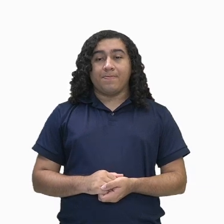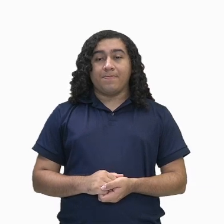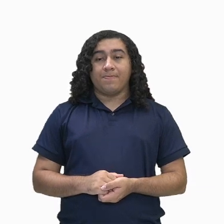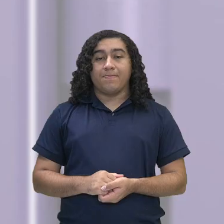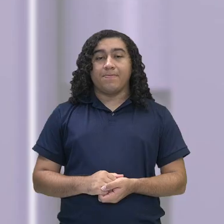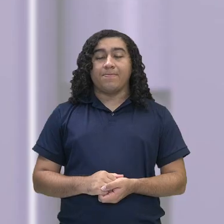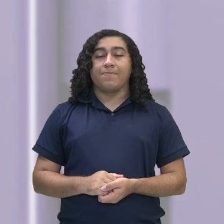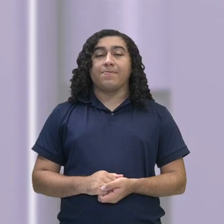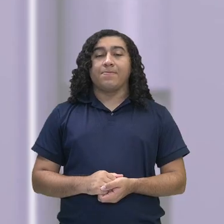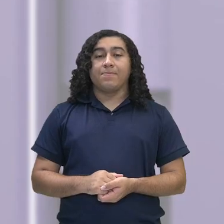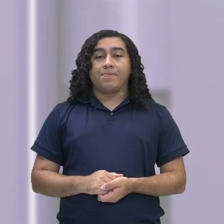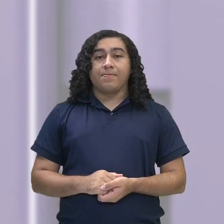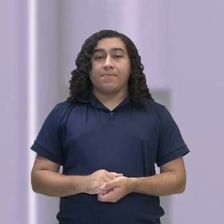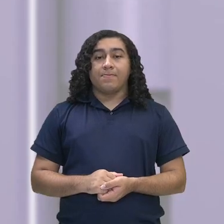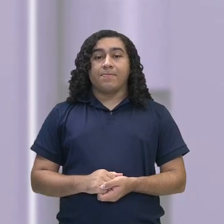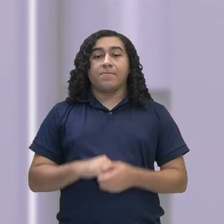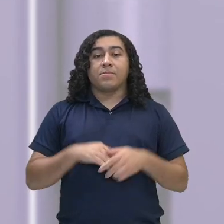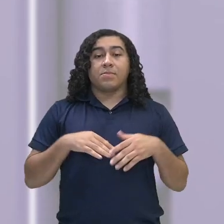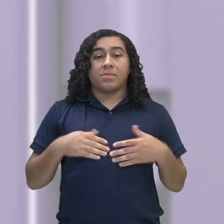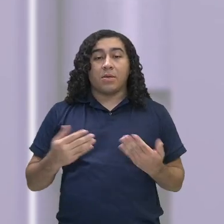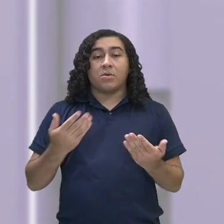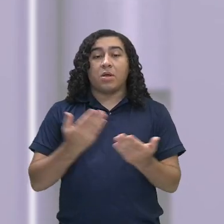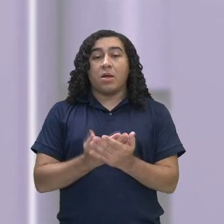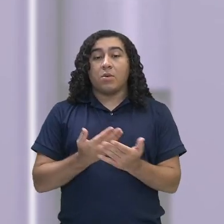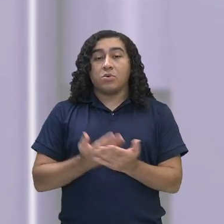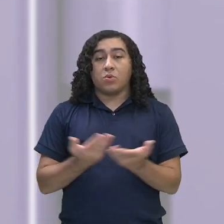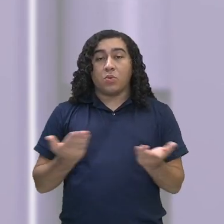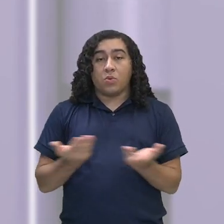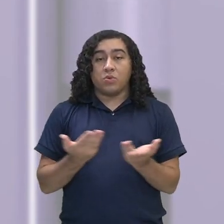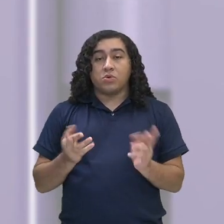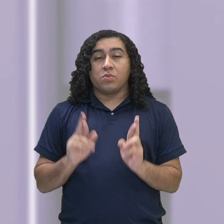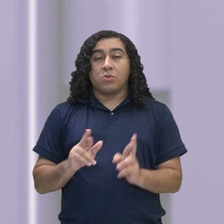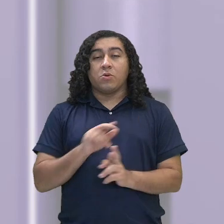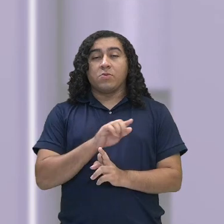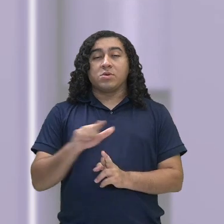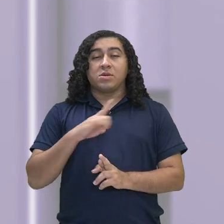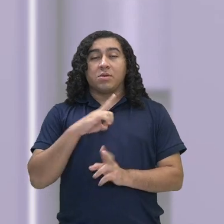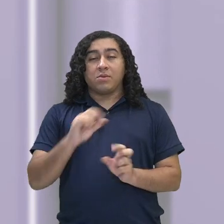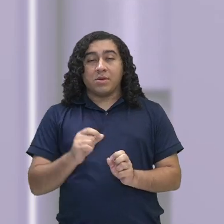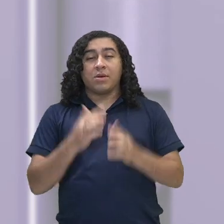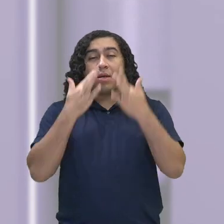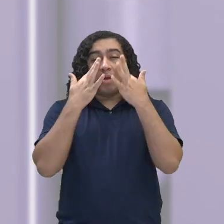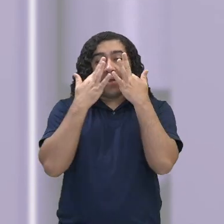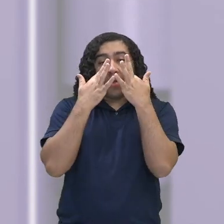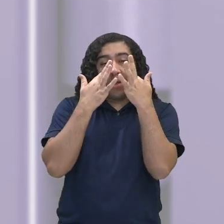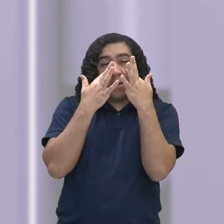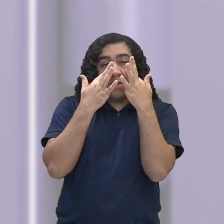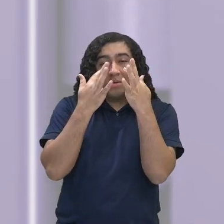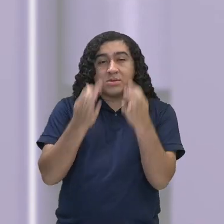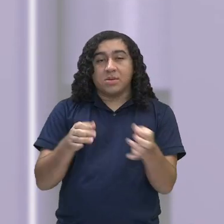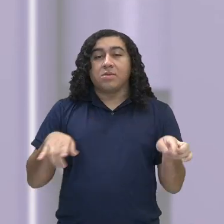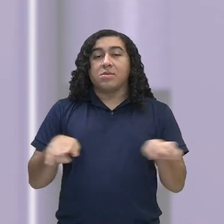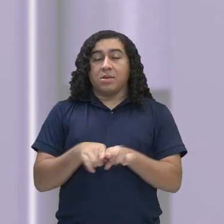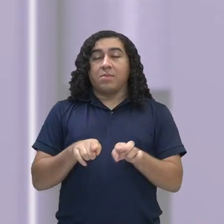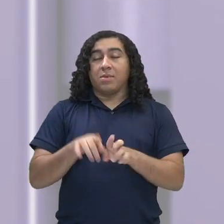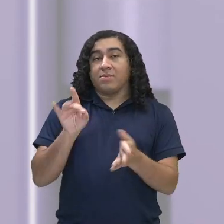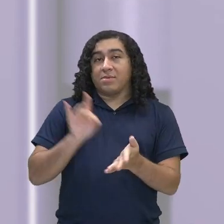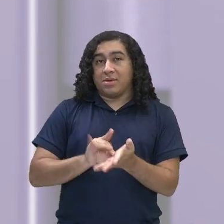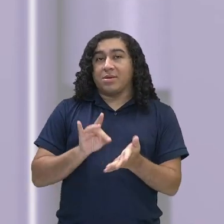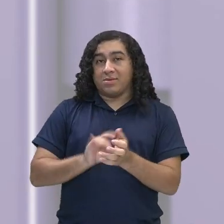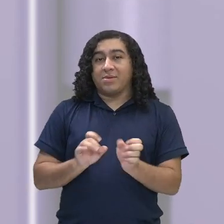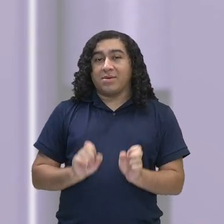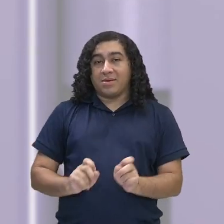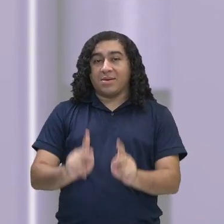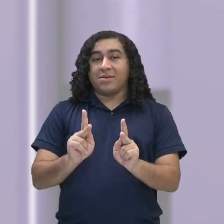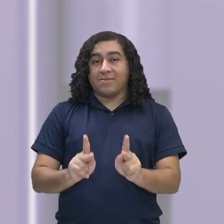Então, nós vamos, nessa aula de hoje, eu quero que você dê muita atenção mesmo.